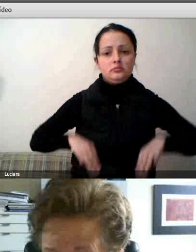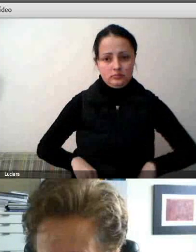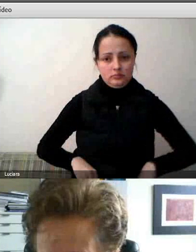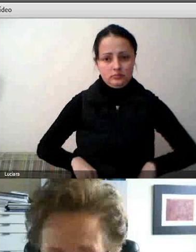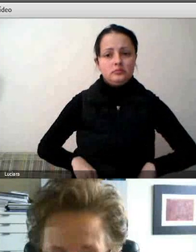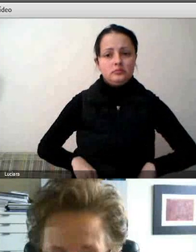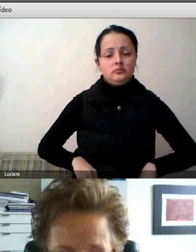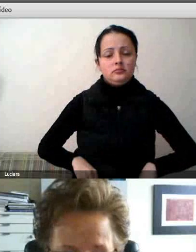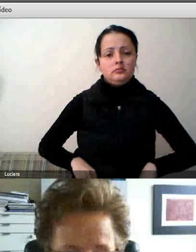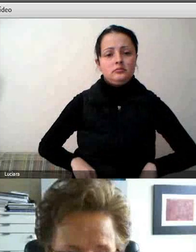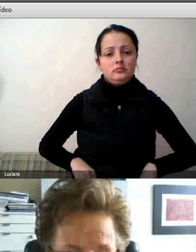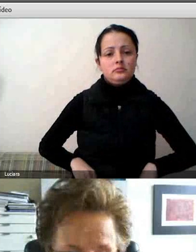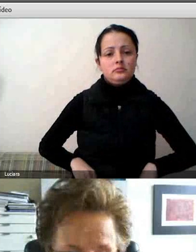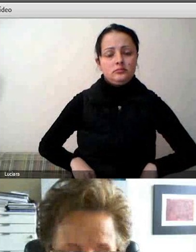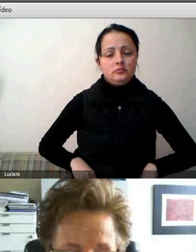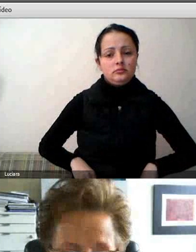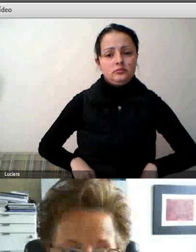emocionais afetivas.